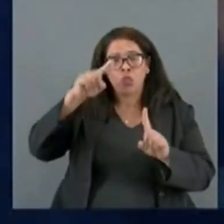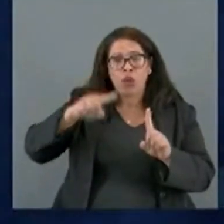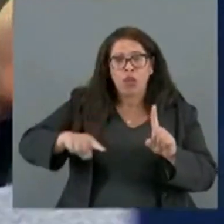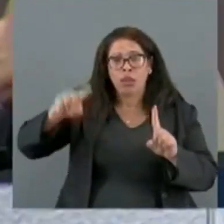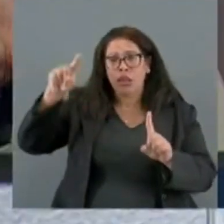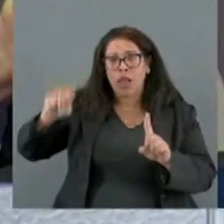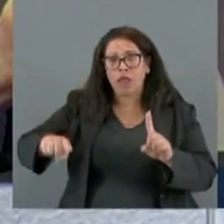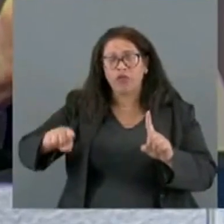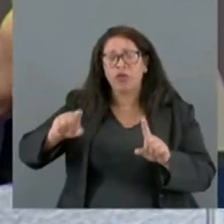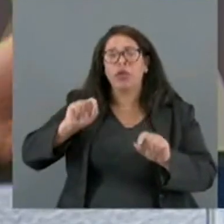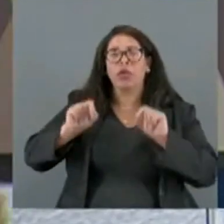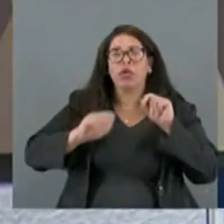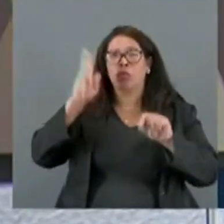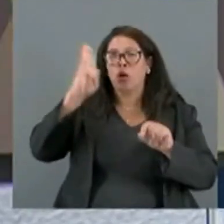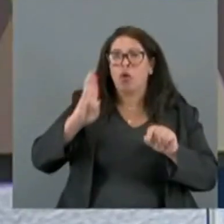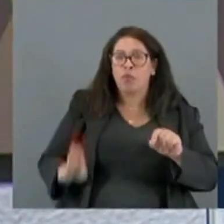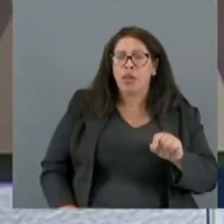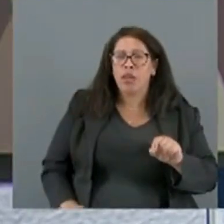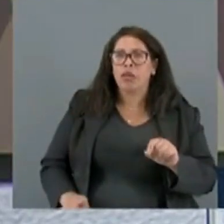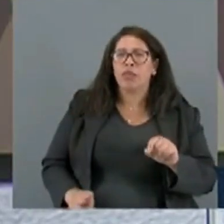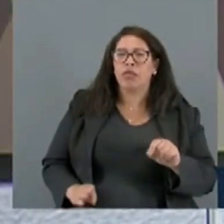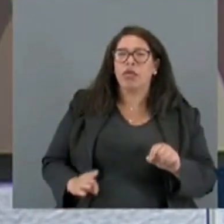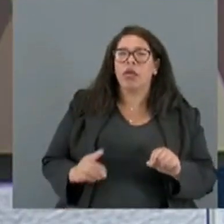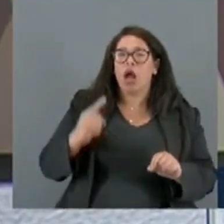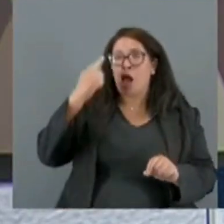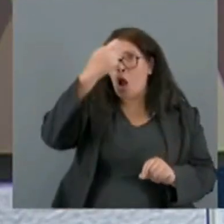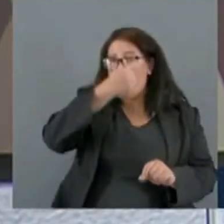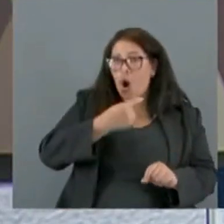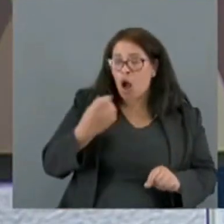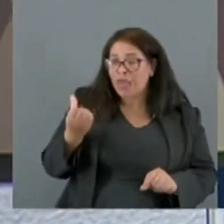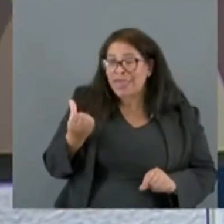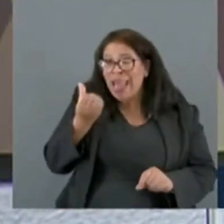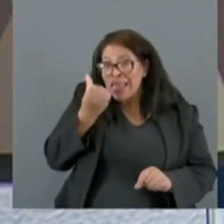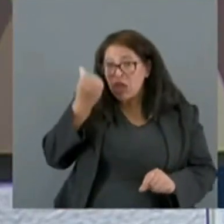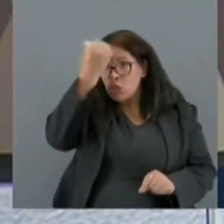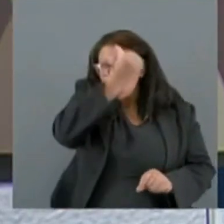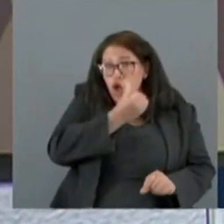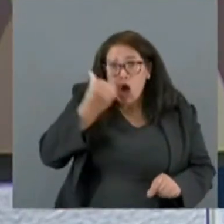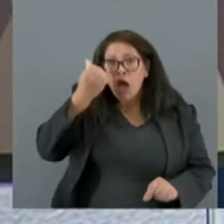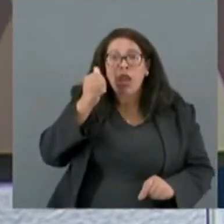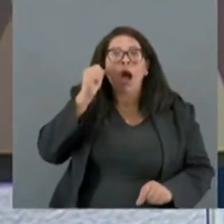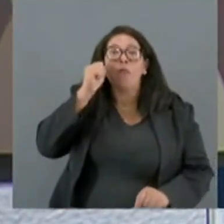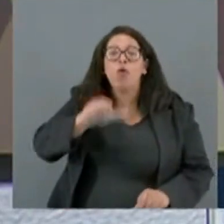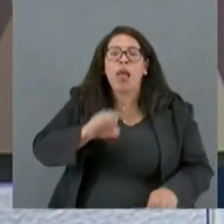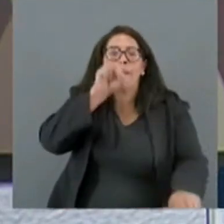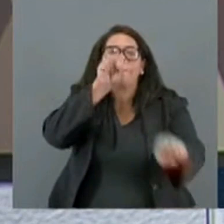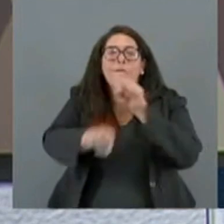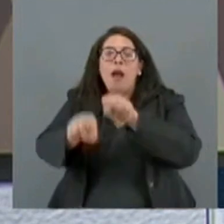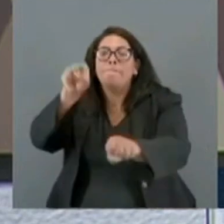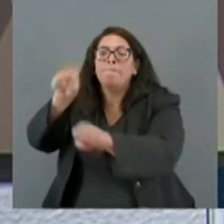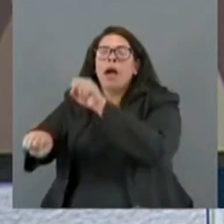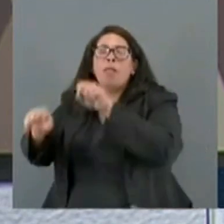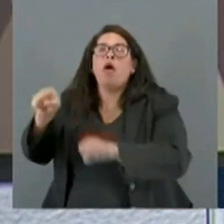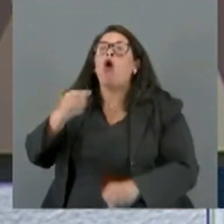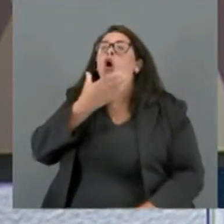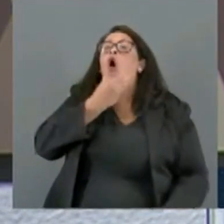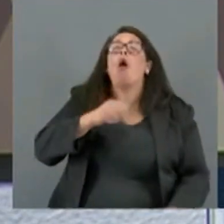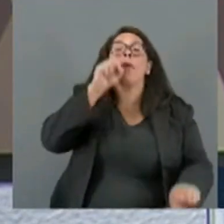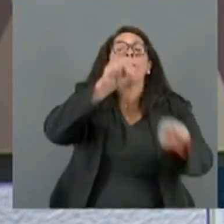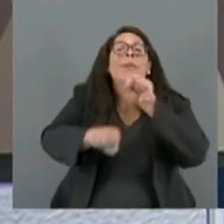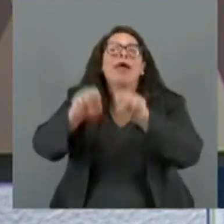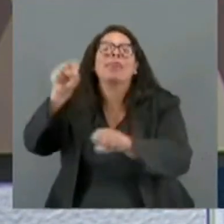que, no Brasil, a cada 6 horas se assassinava uma mulher. De maneira que isso é um absurdo